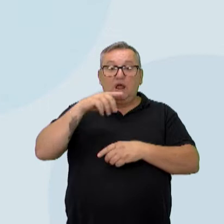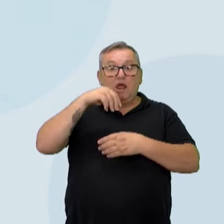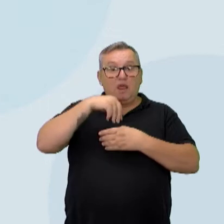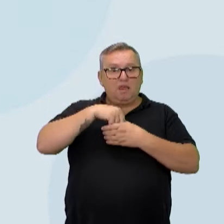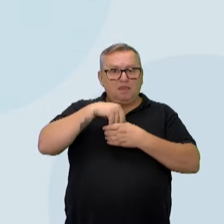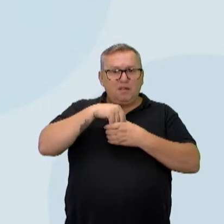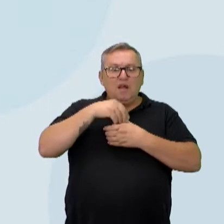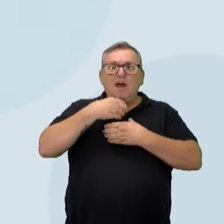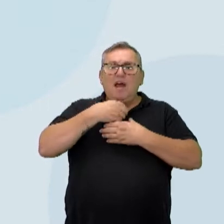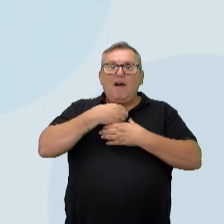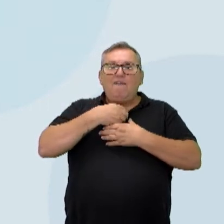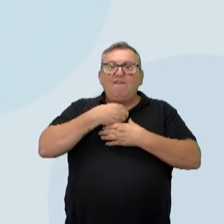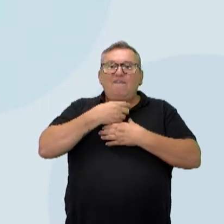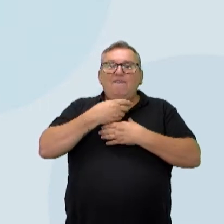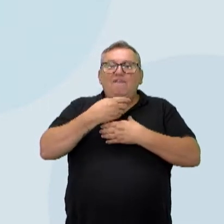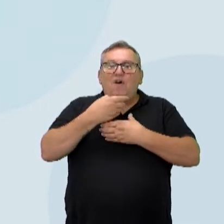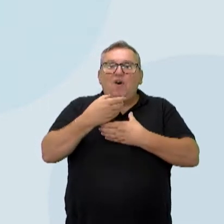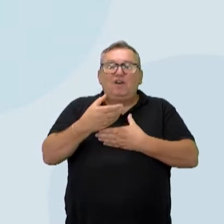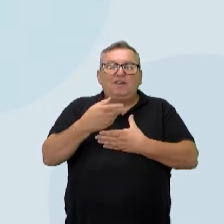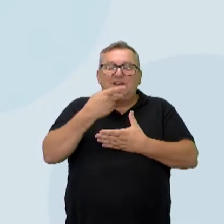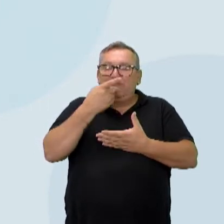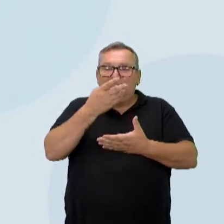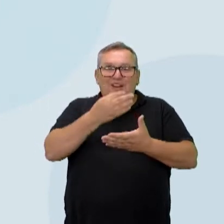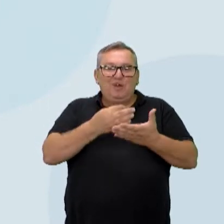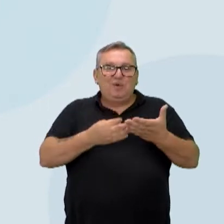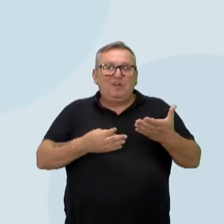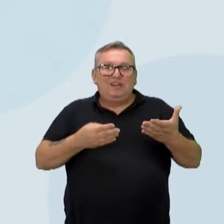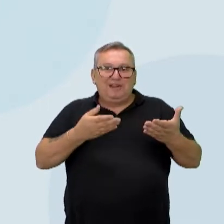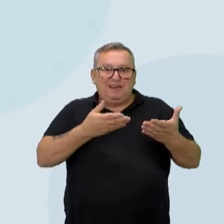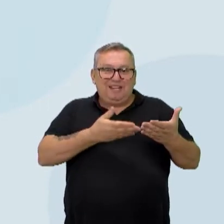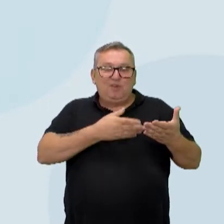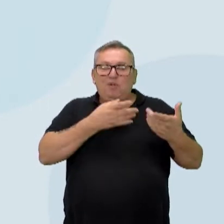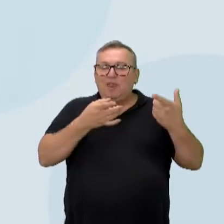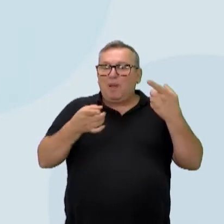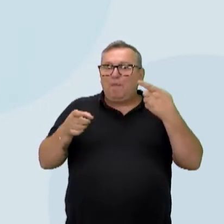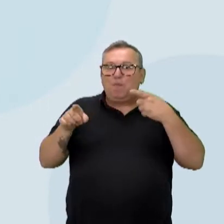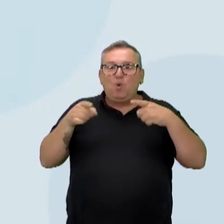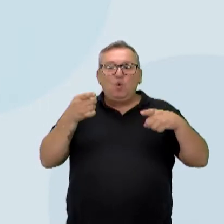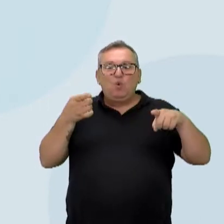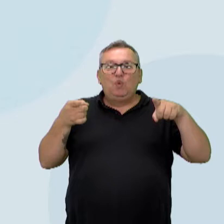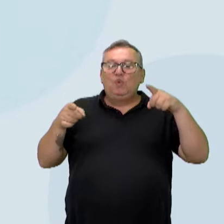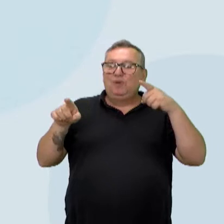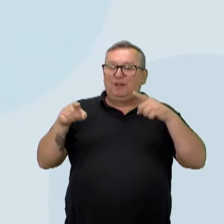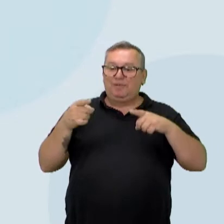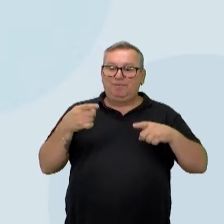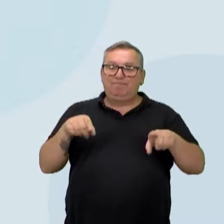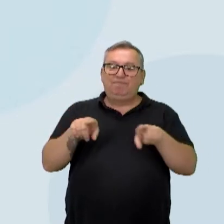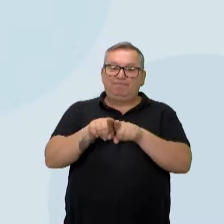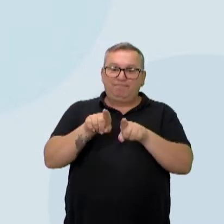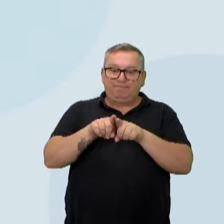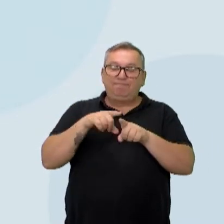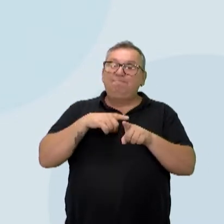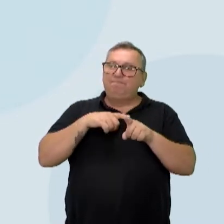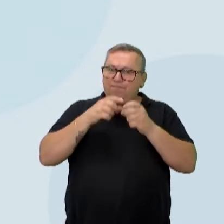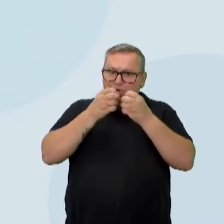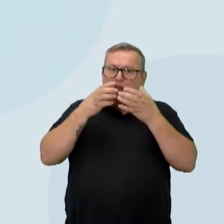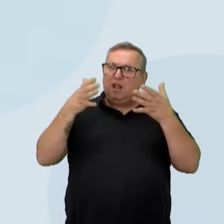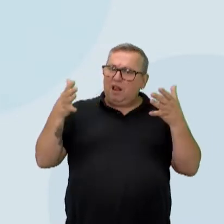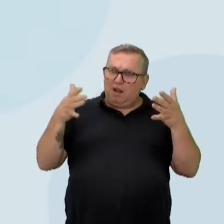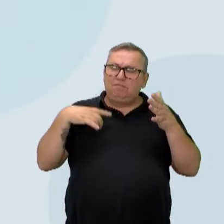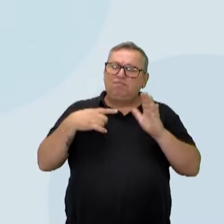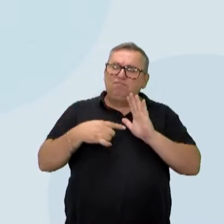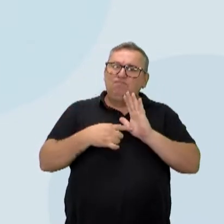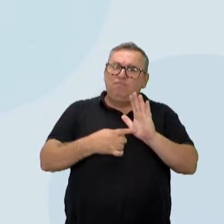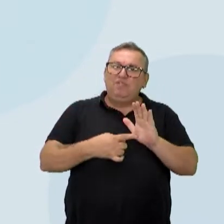voz que fala no texto, a voz que fala na música, né? Aqui estava bem explícito.